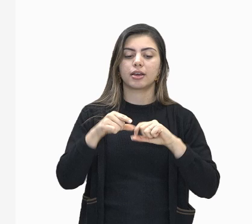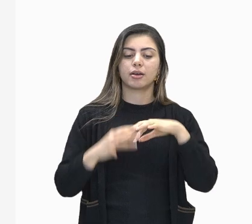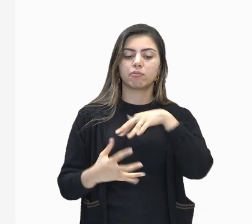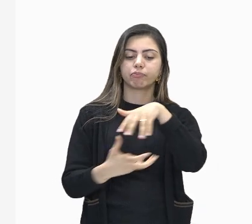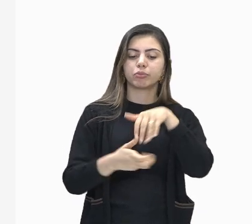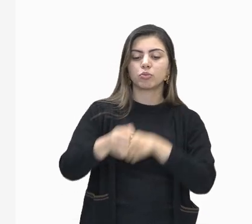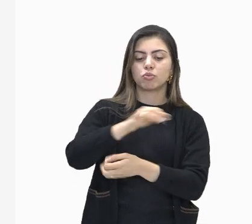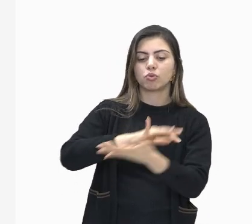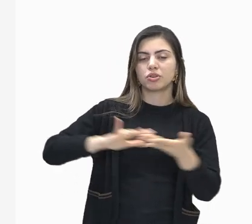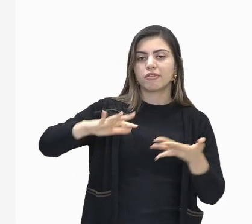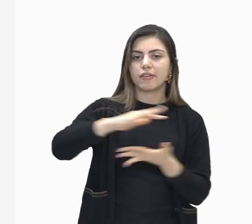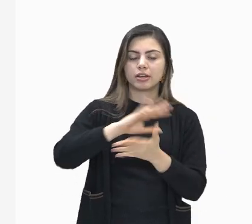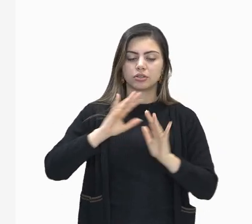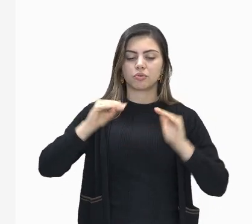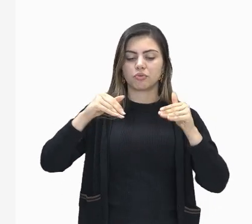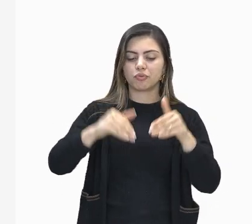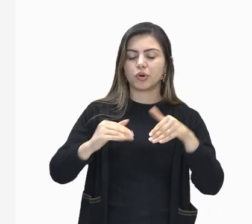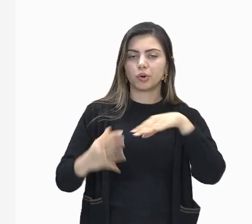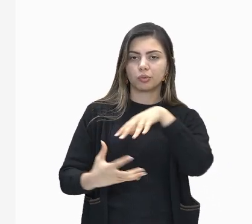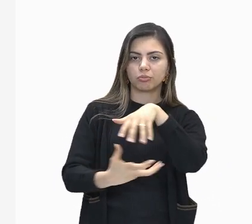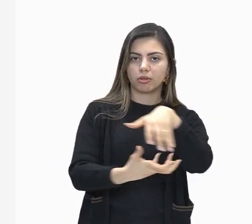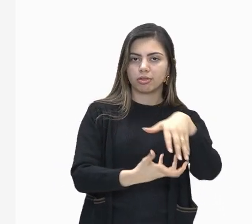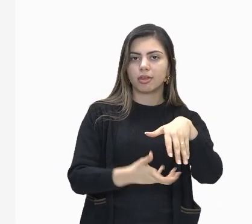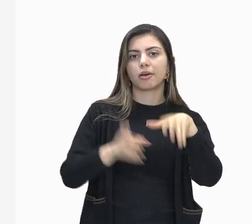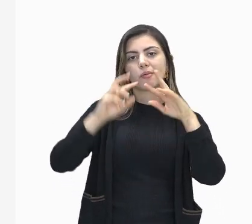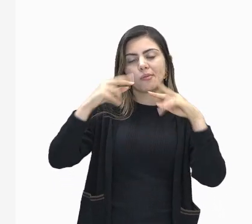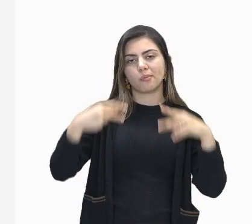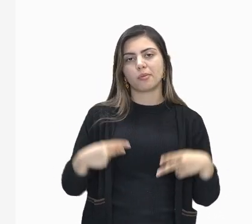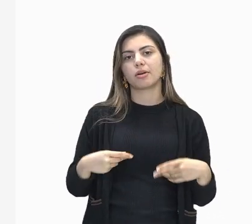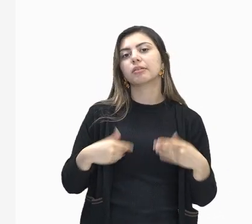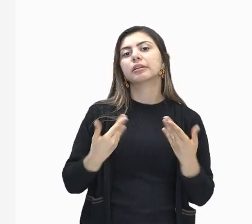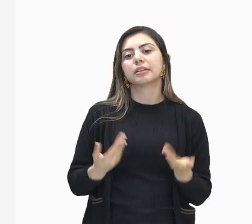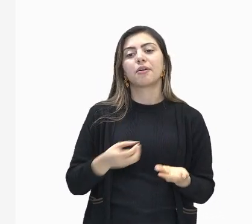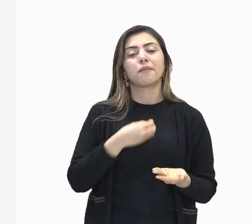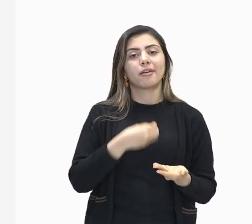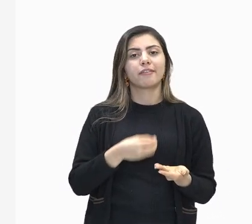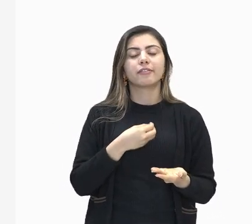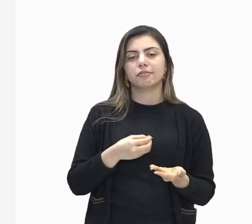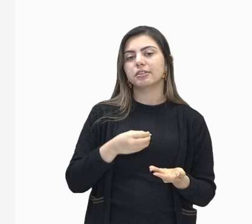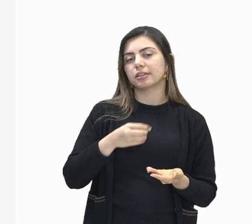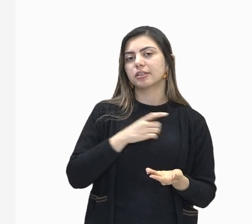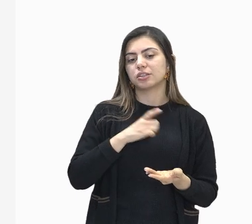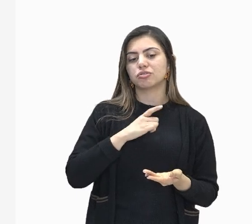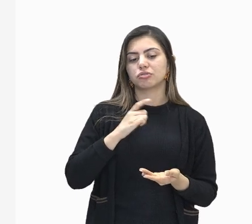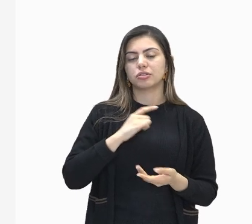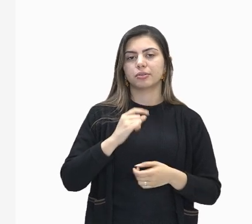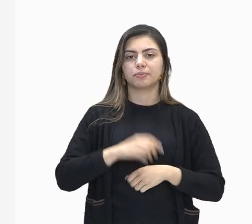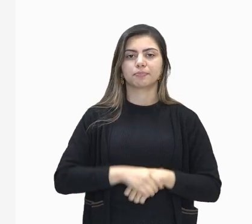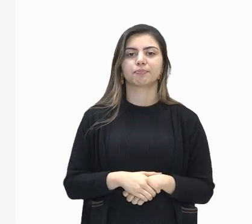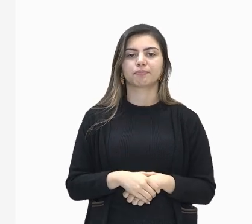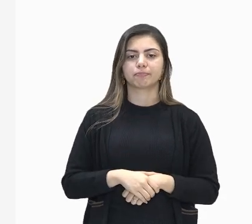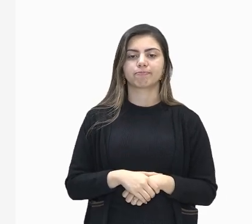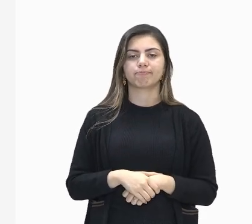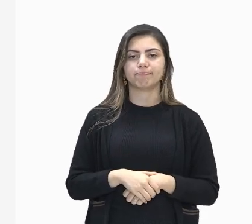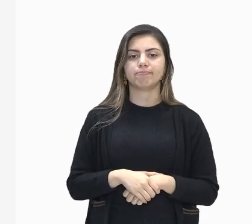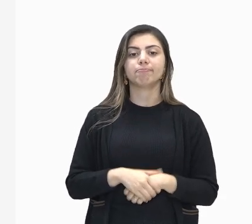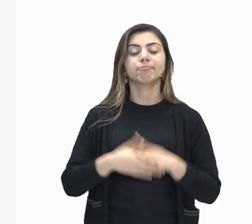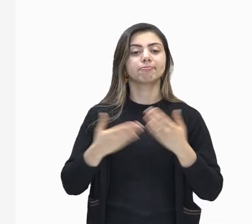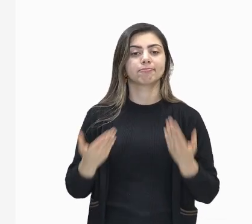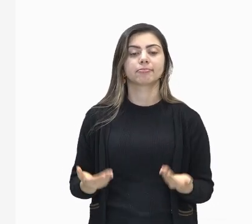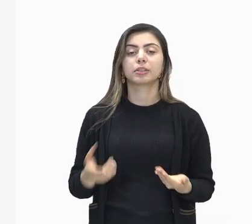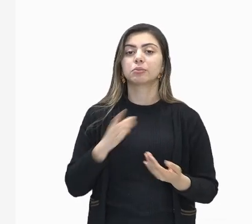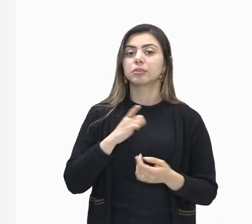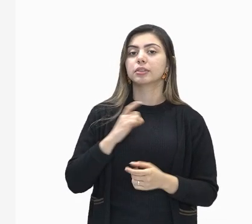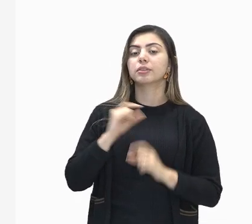foi criado para o homem, né? E o homem, como vivia na Terra, a Terra era o centro do universo. Foi o